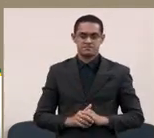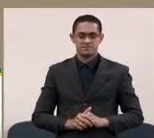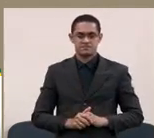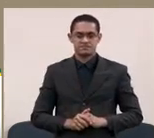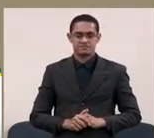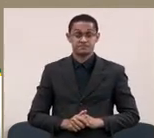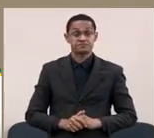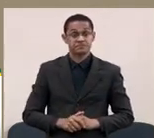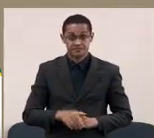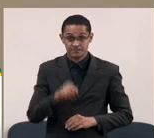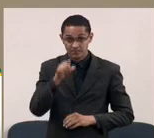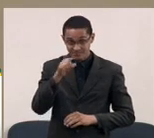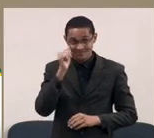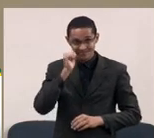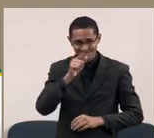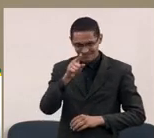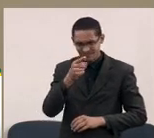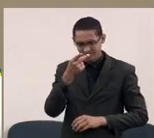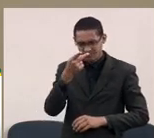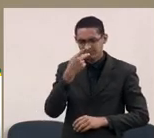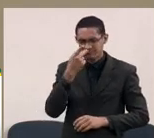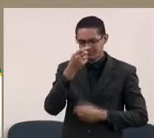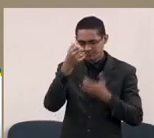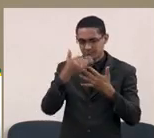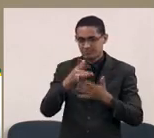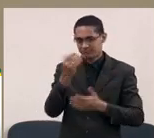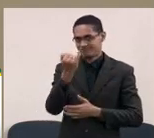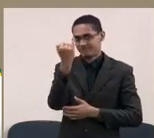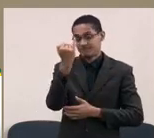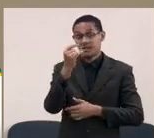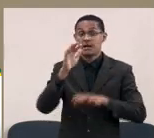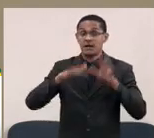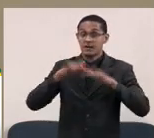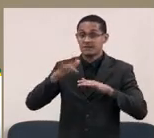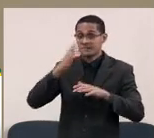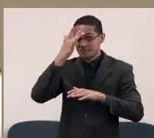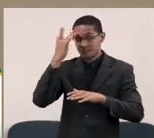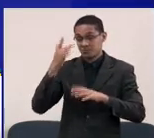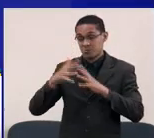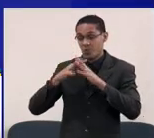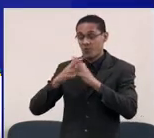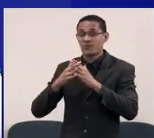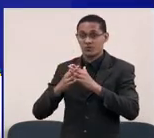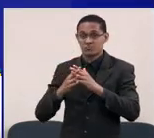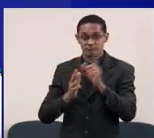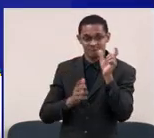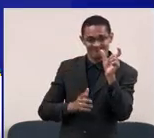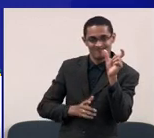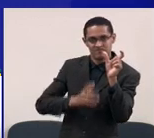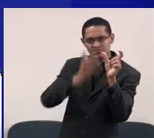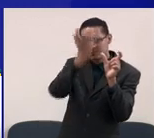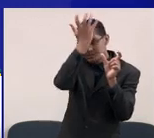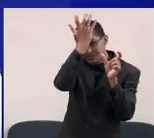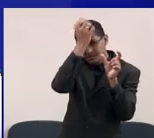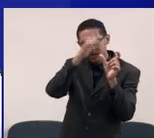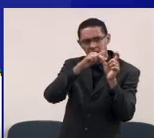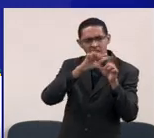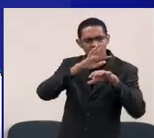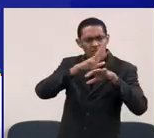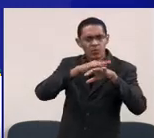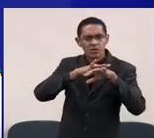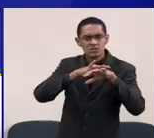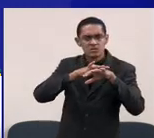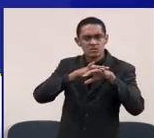uma coisa que é importante ressaltar. As pessoas, às vezes, confundem autismo não é doença. E, como tal, não existe